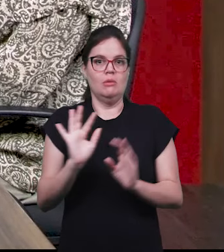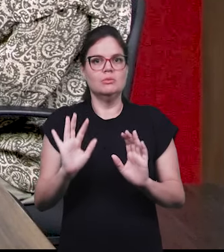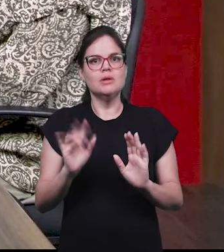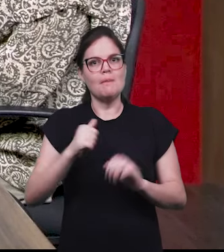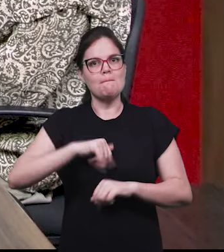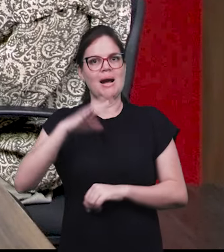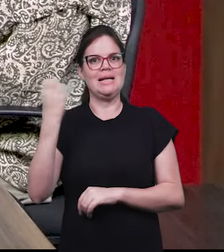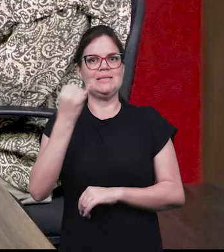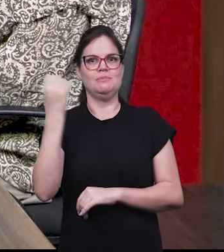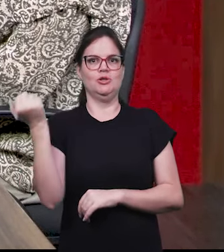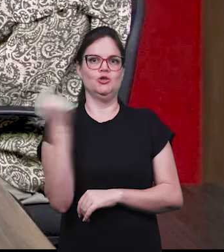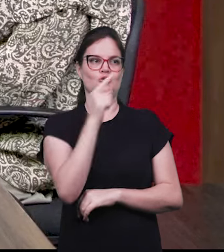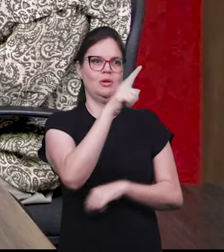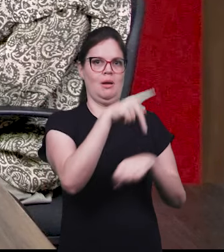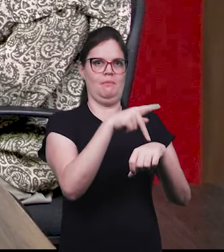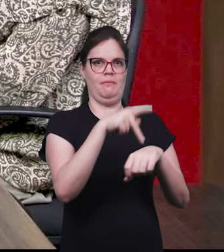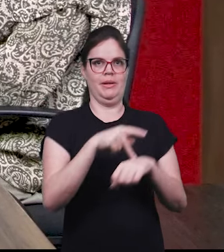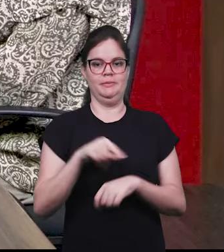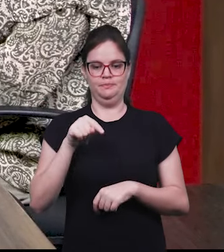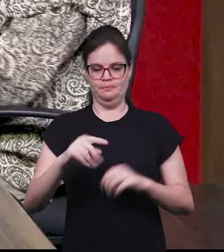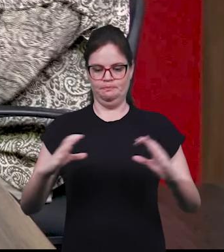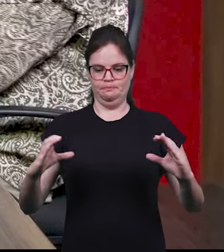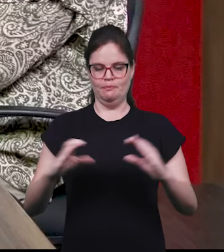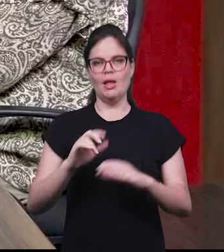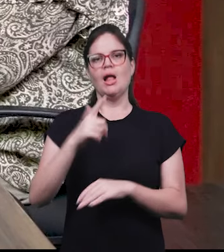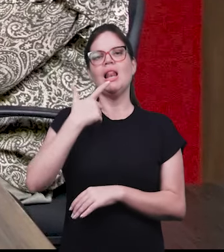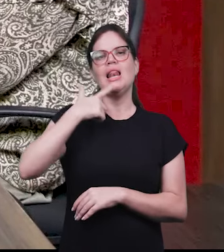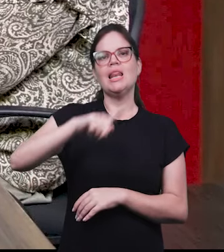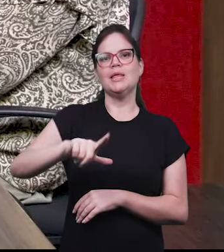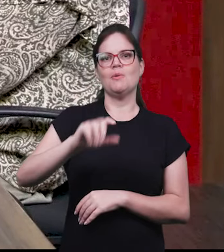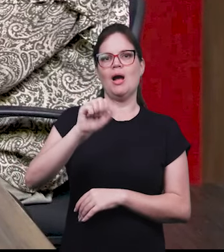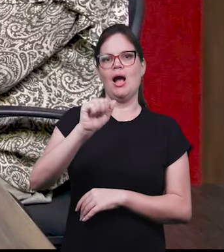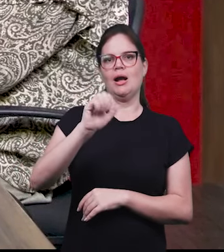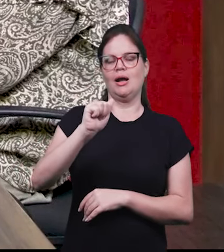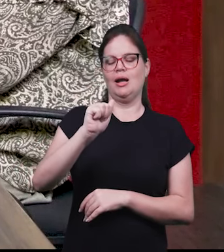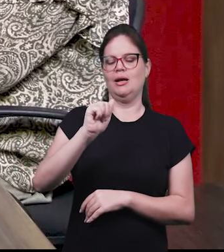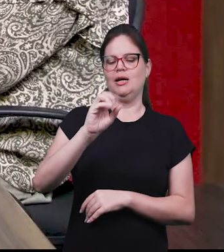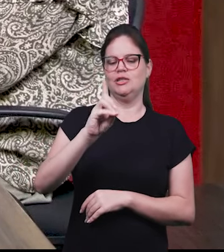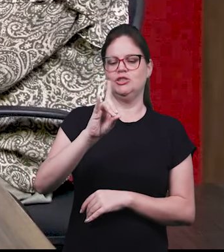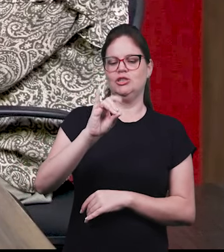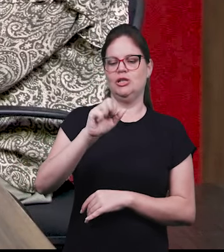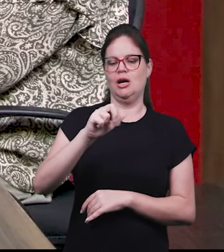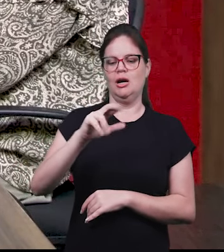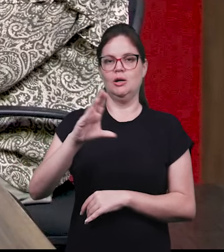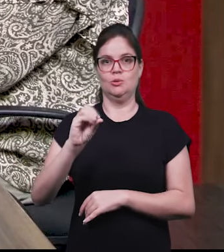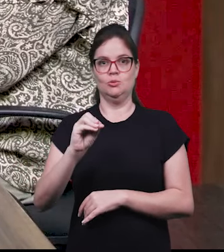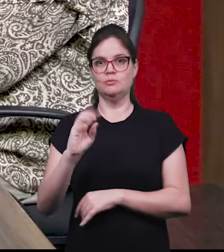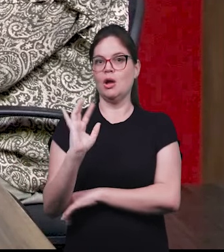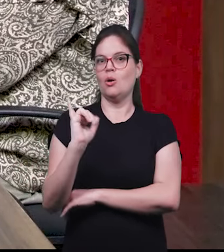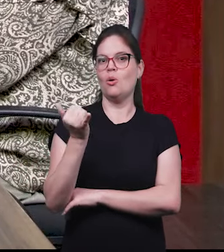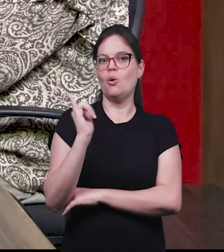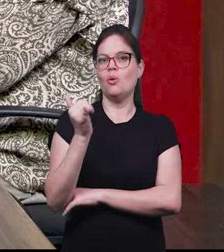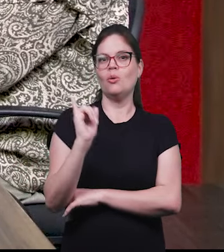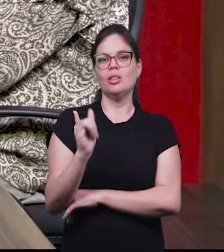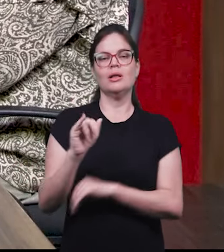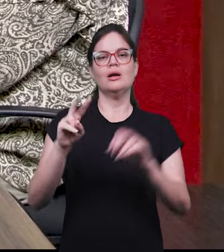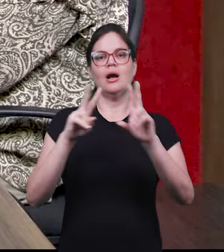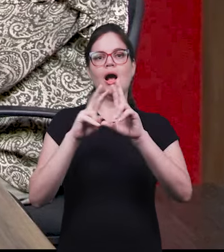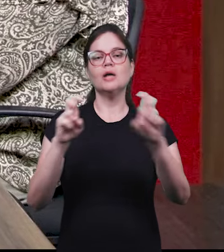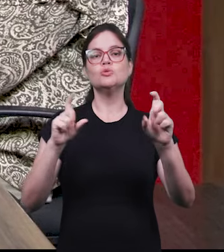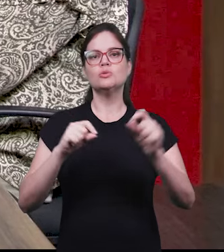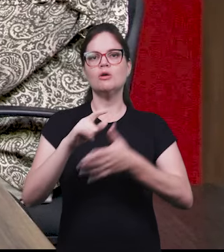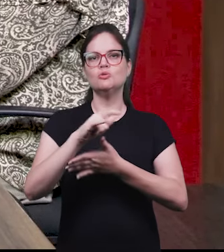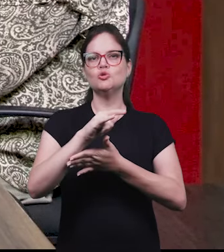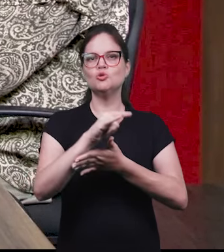Esse cilindro, então, ele está escrito em acadiano e ele conta sobre